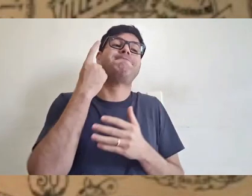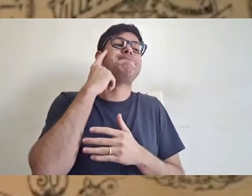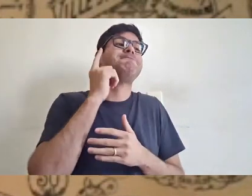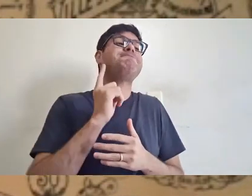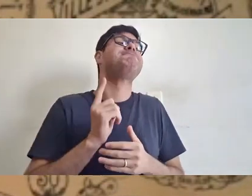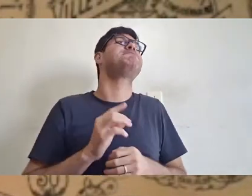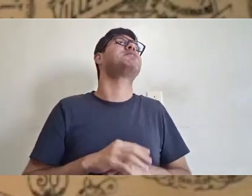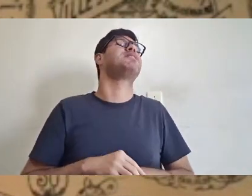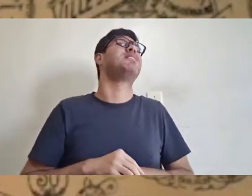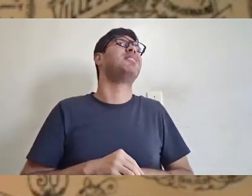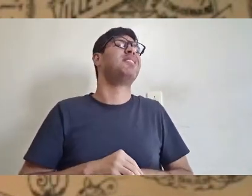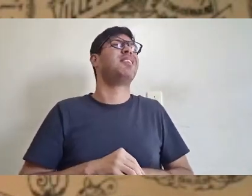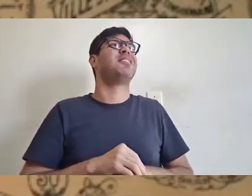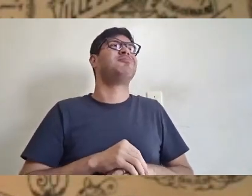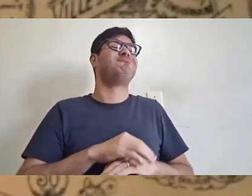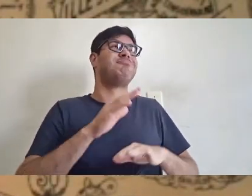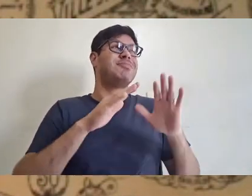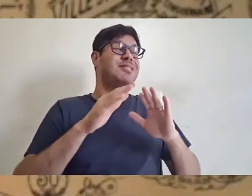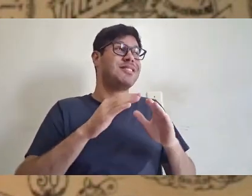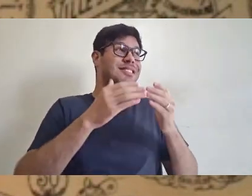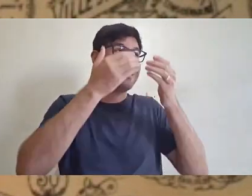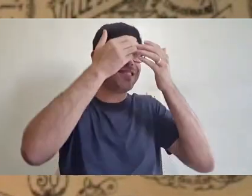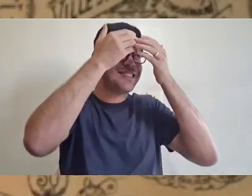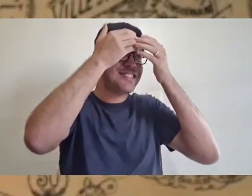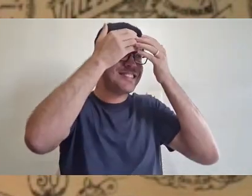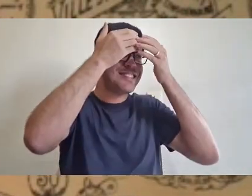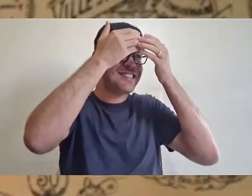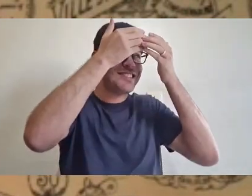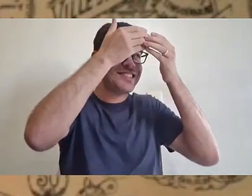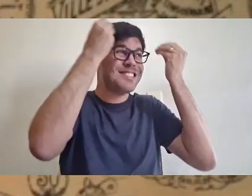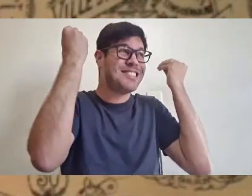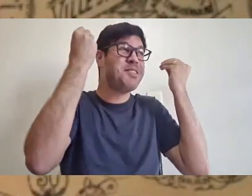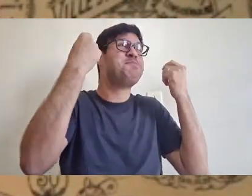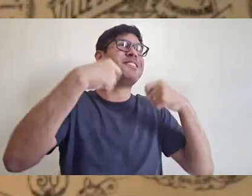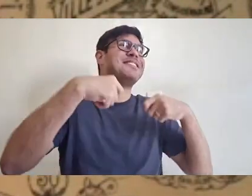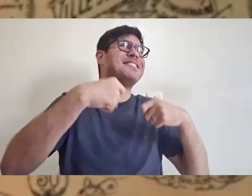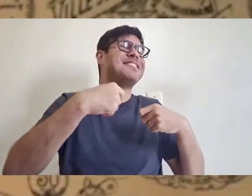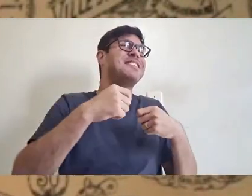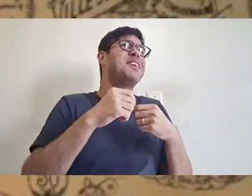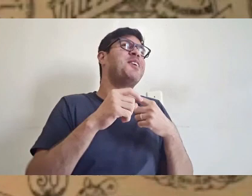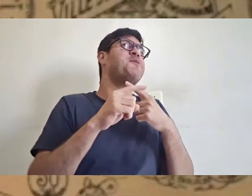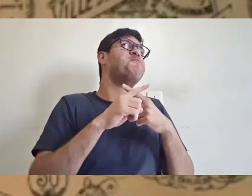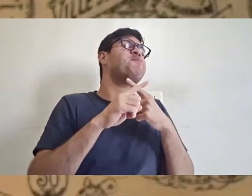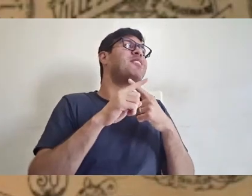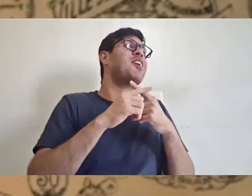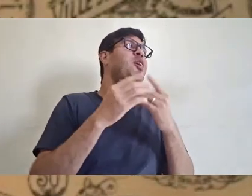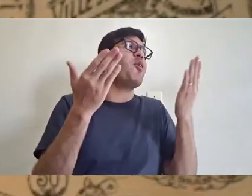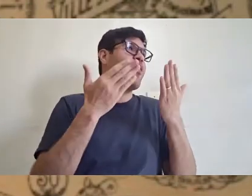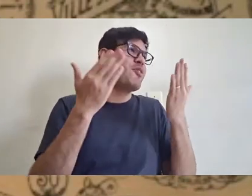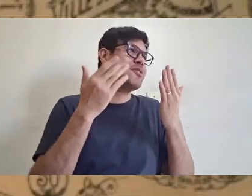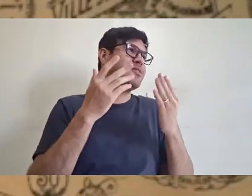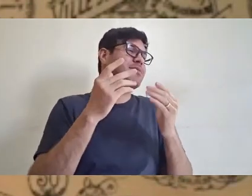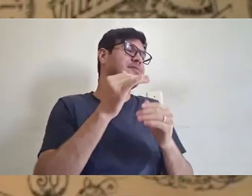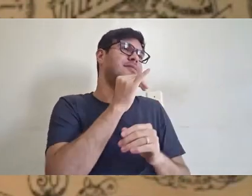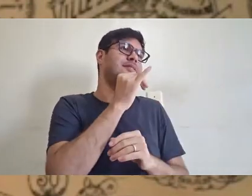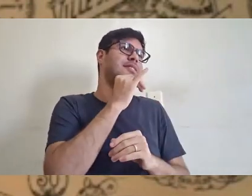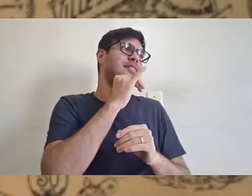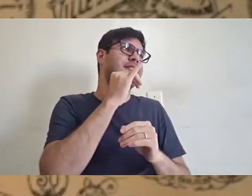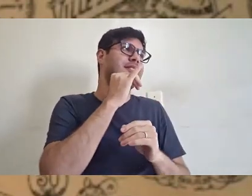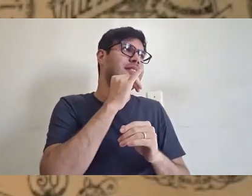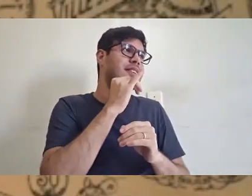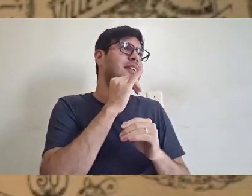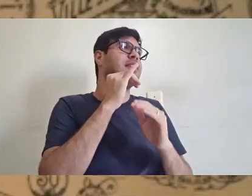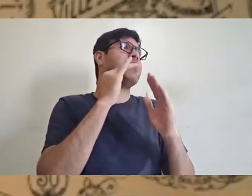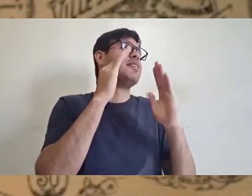vive tirando da cabeça dele, né? Ele hoje está em São Paulo, né, na